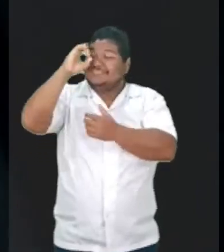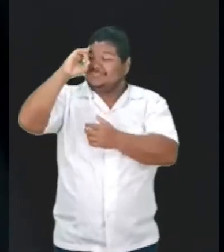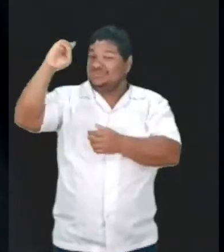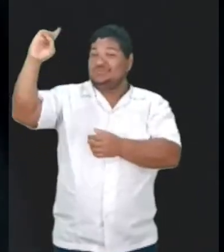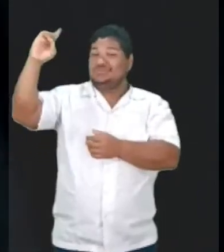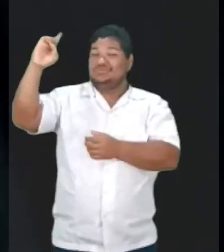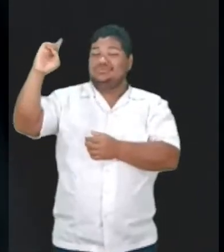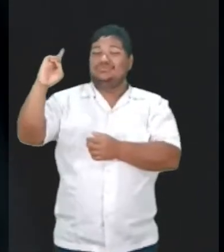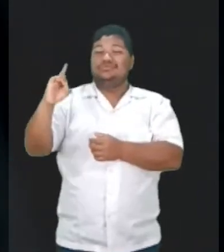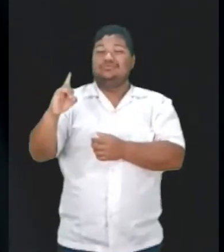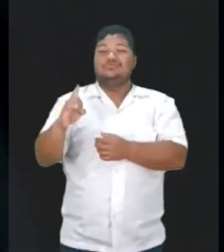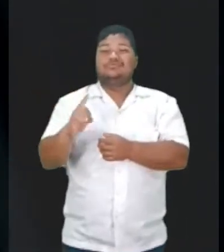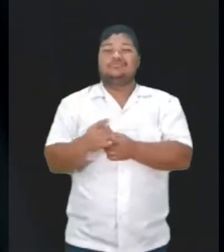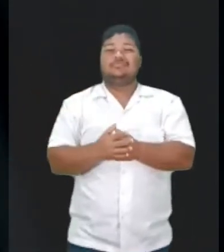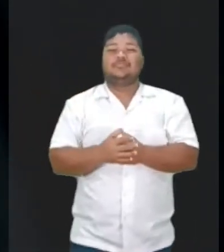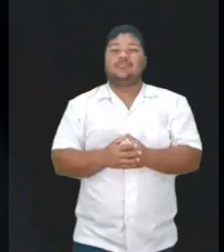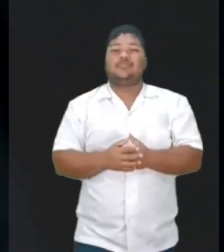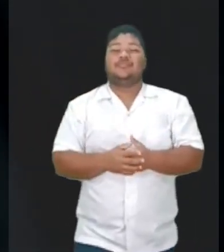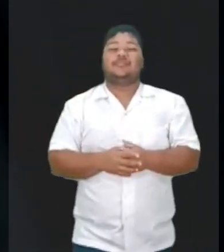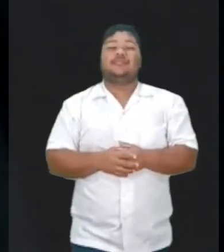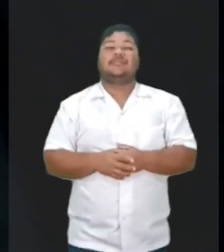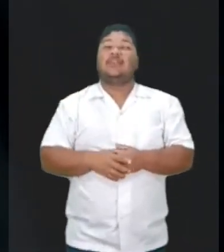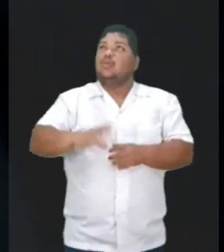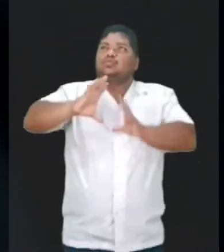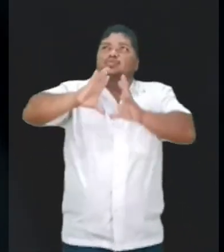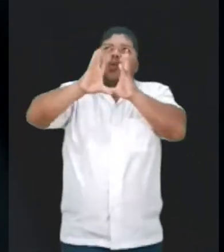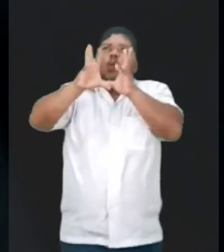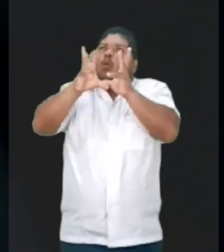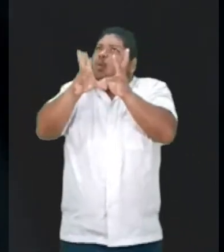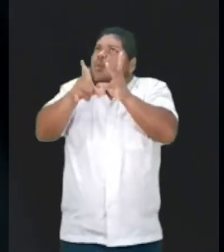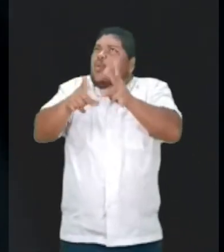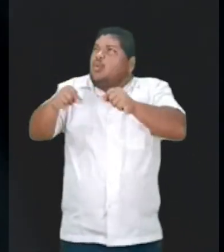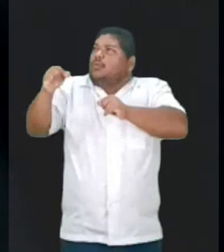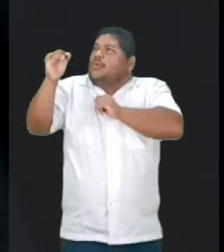está debaixo da supervisão de Deus.